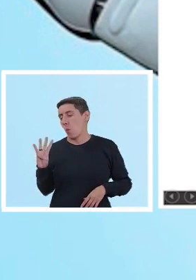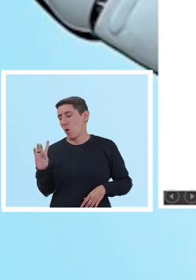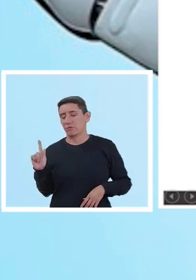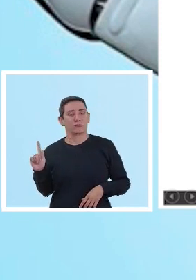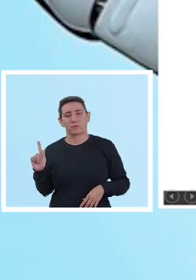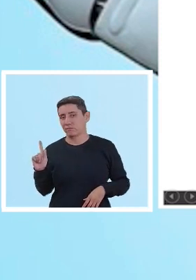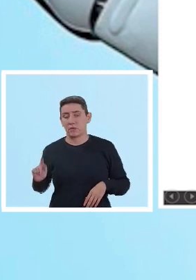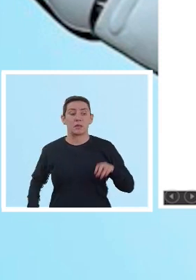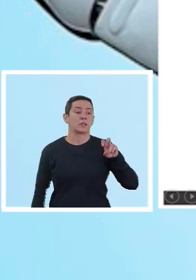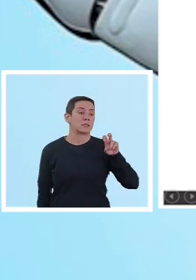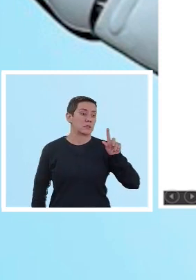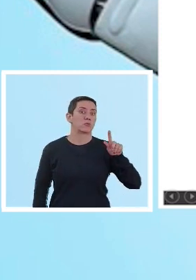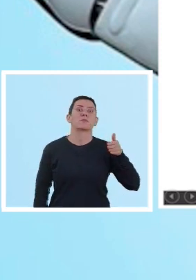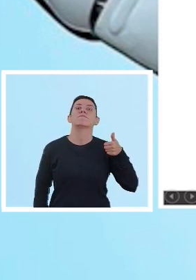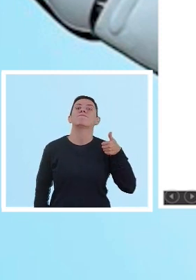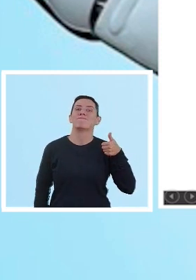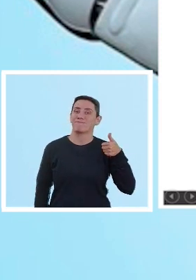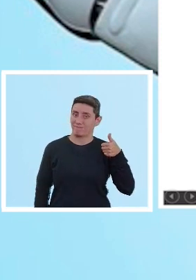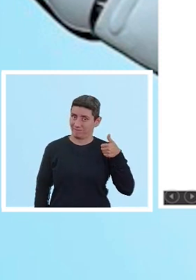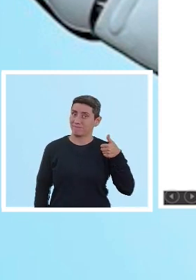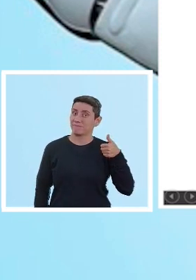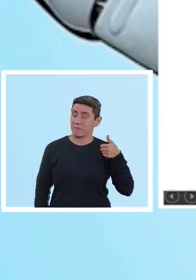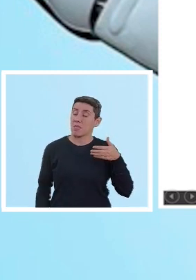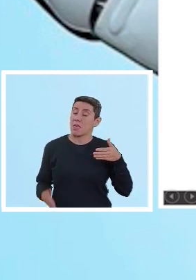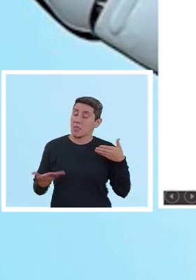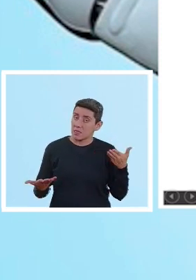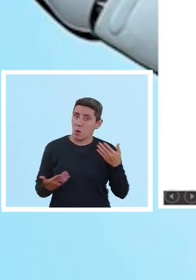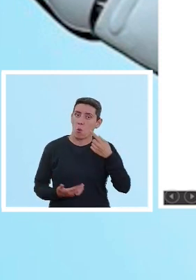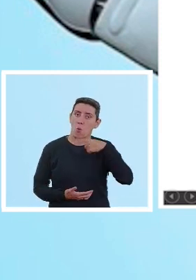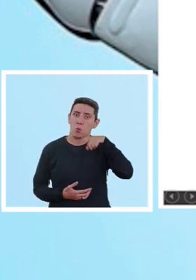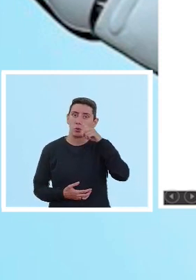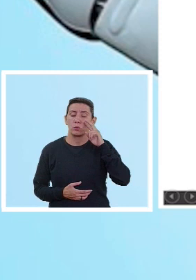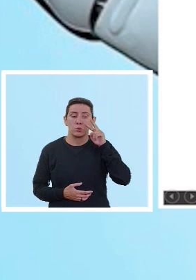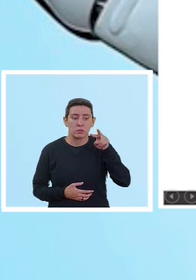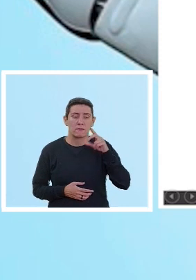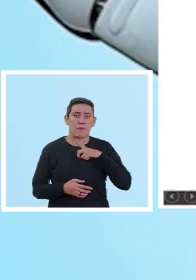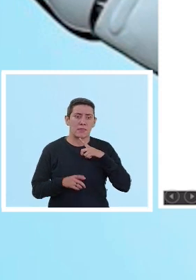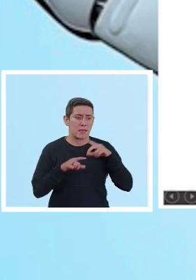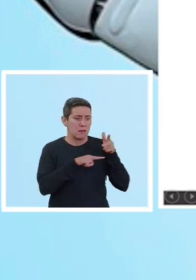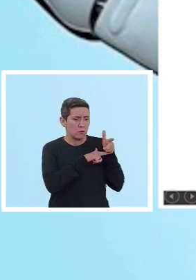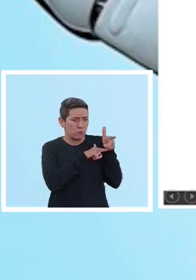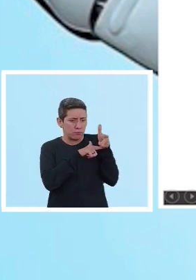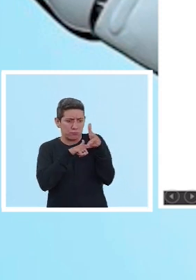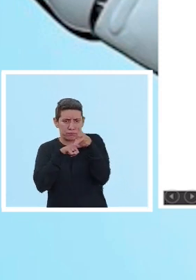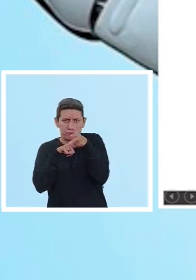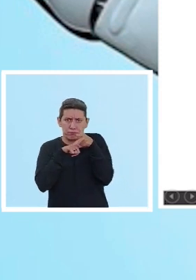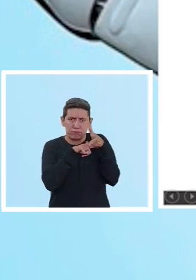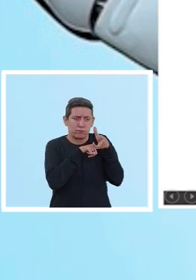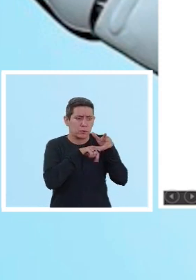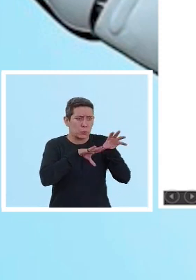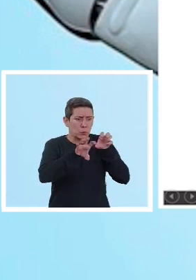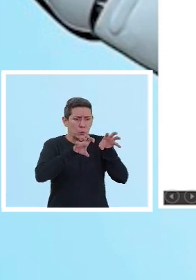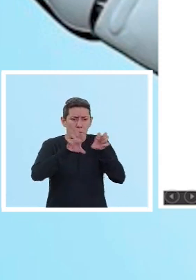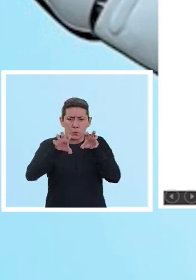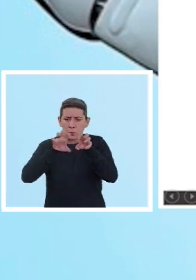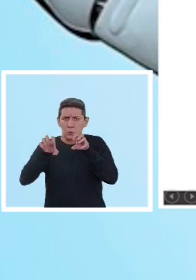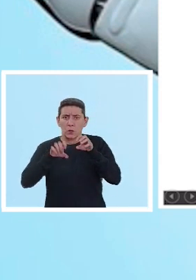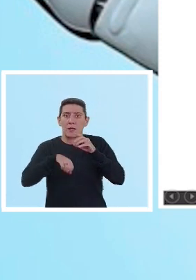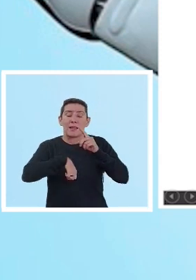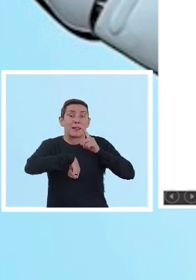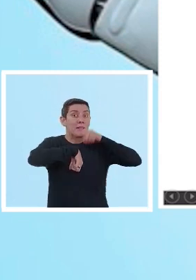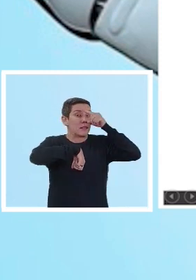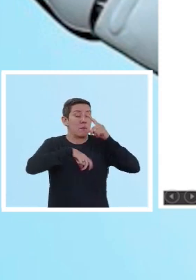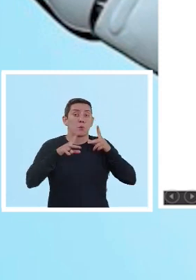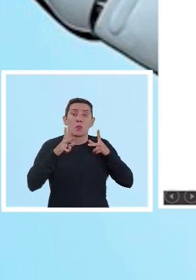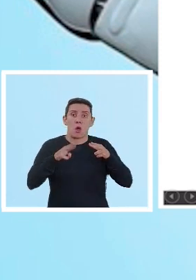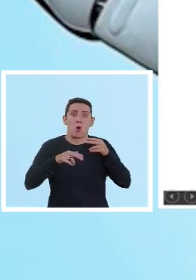5g atende então quando a gente tem lá as imagens né os vídeos capturados em tempo real das vacas